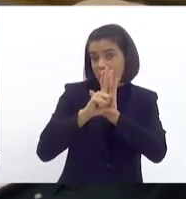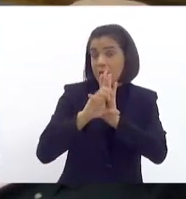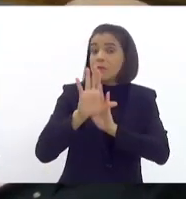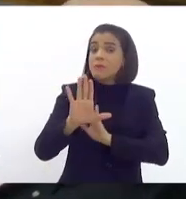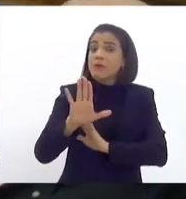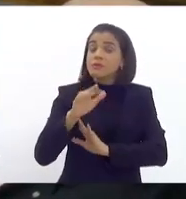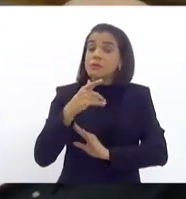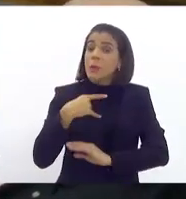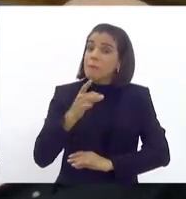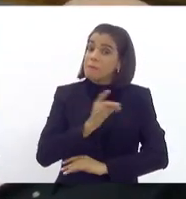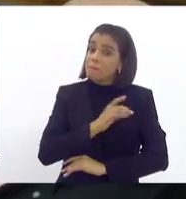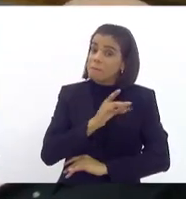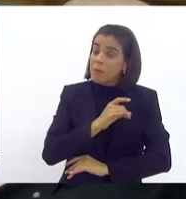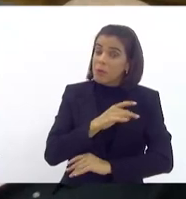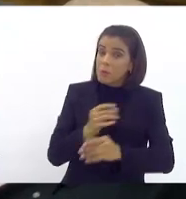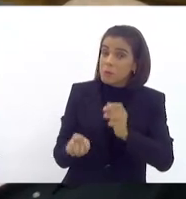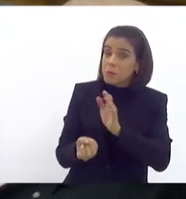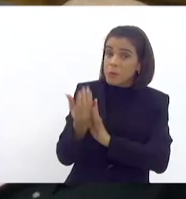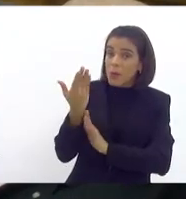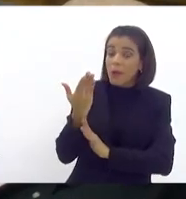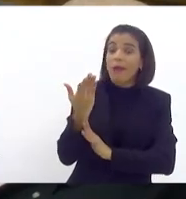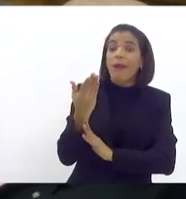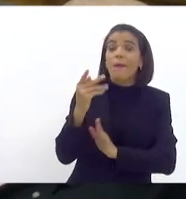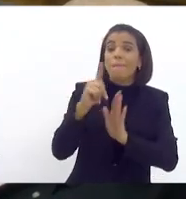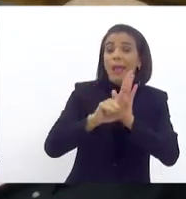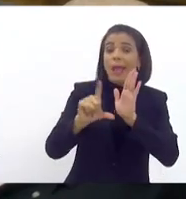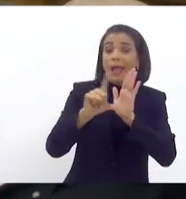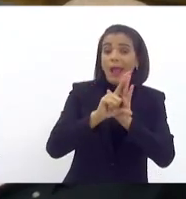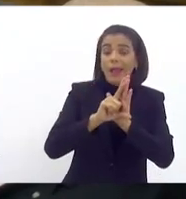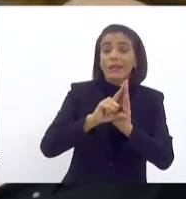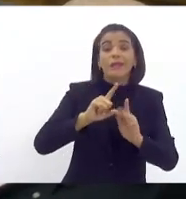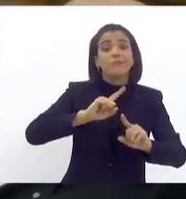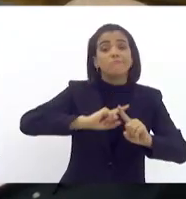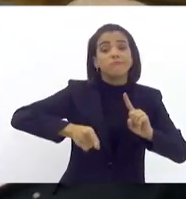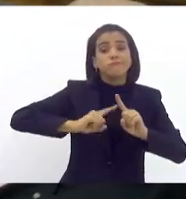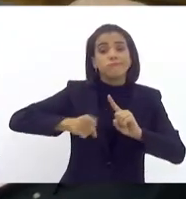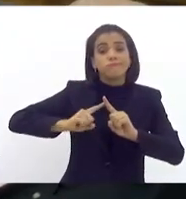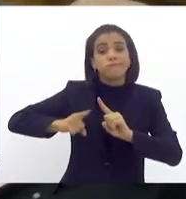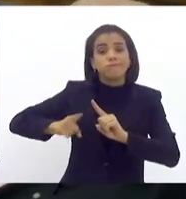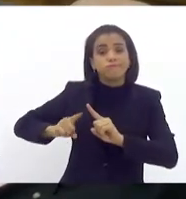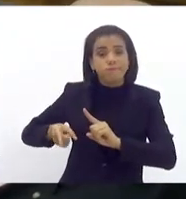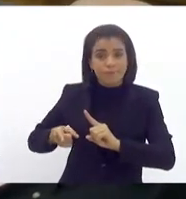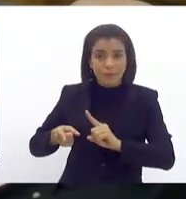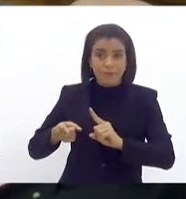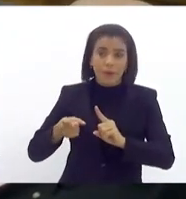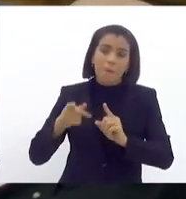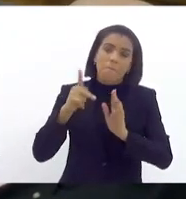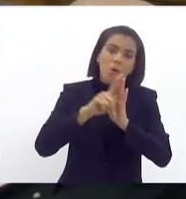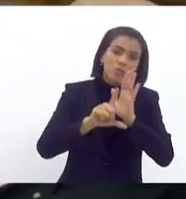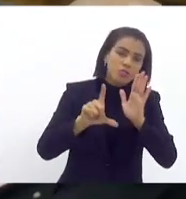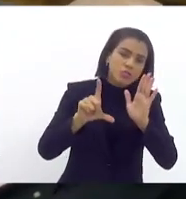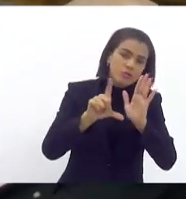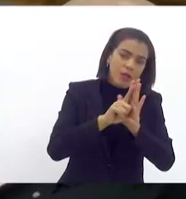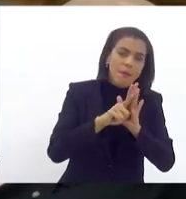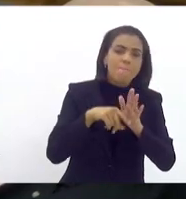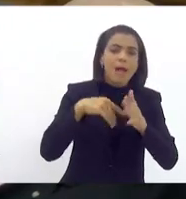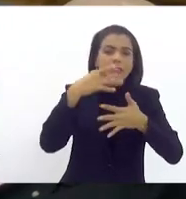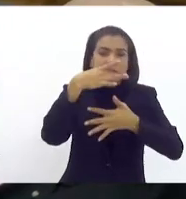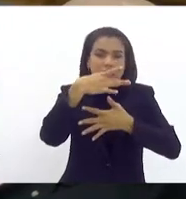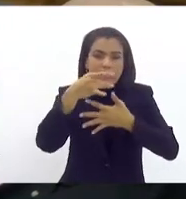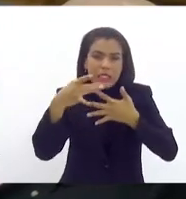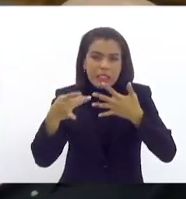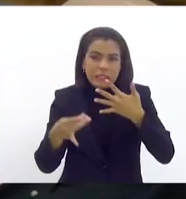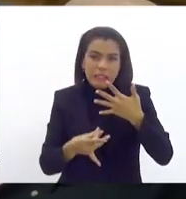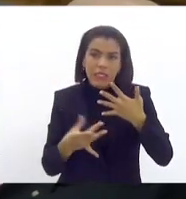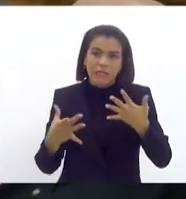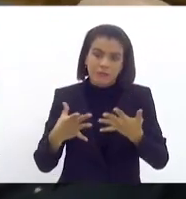leis específicas acabem anulando o projeto de outros deputados com lei mais ampla. Projetos mais trabalhados, mais discutidos. Vossa não Excelência sei